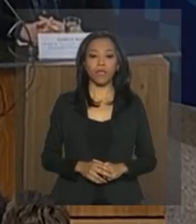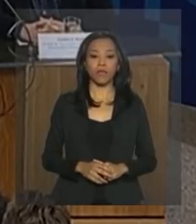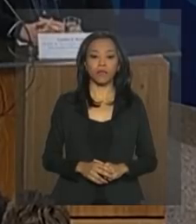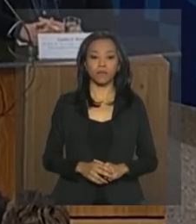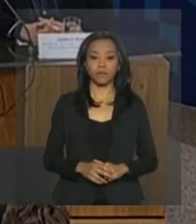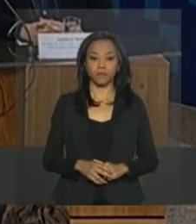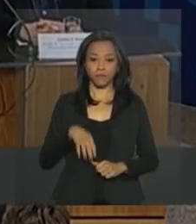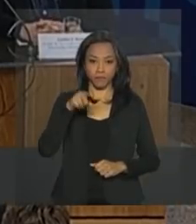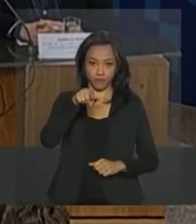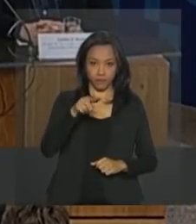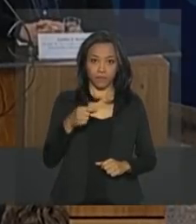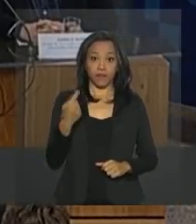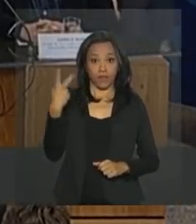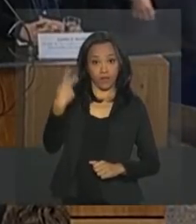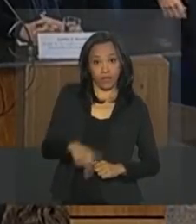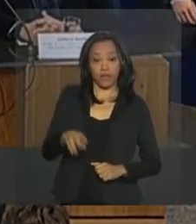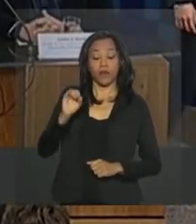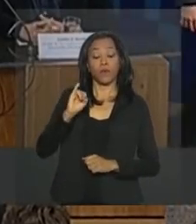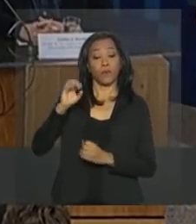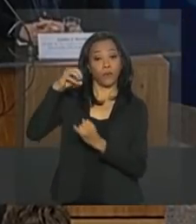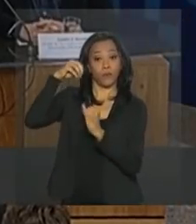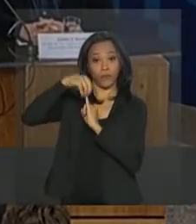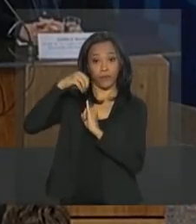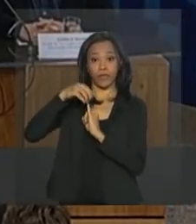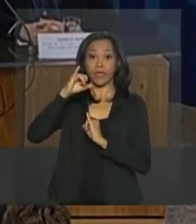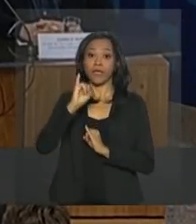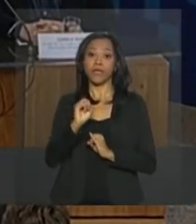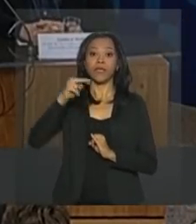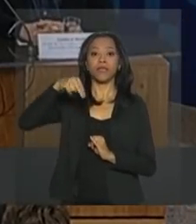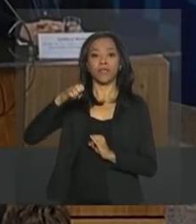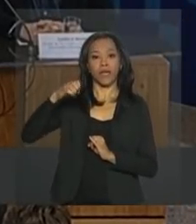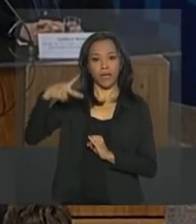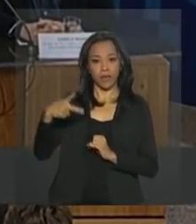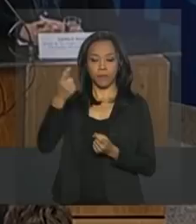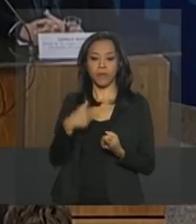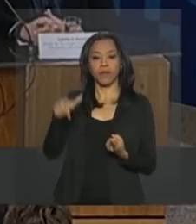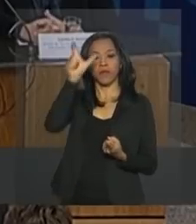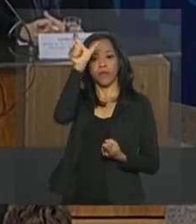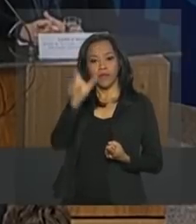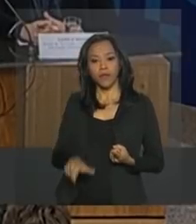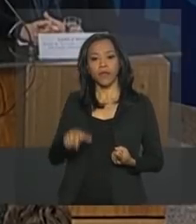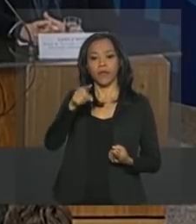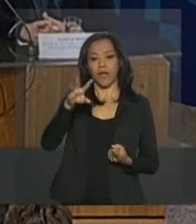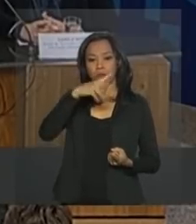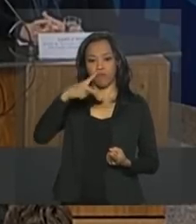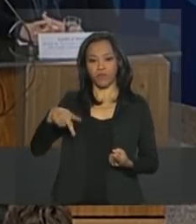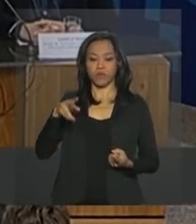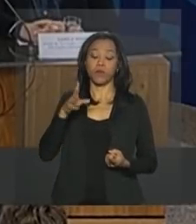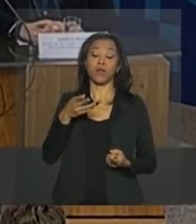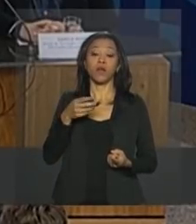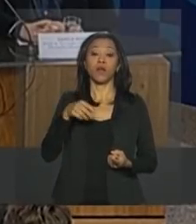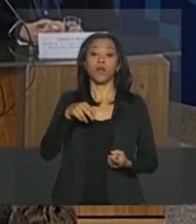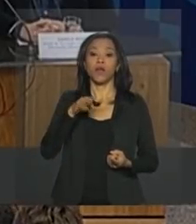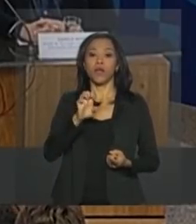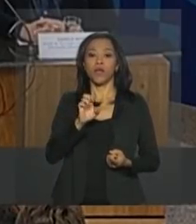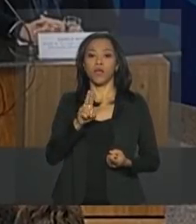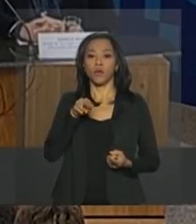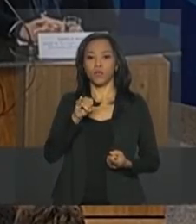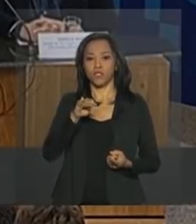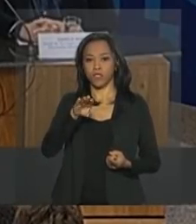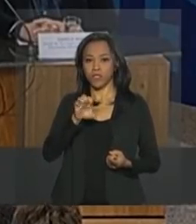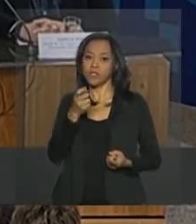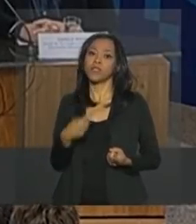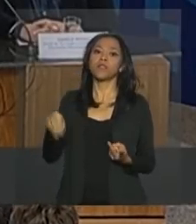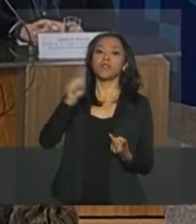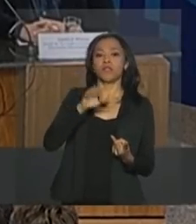educacionais do inep a professora eunice diretor de gestão e planejamento do inep ea professora luana